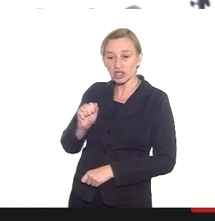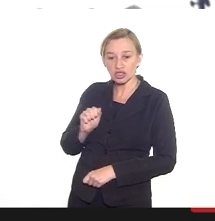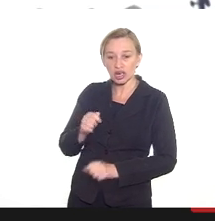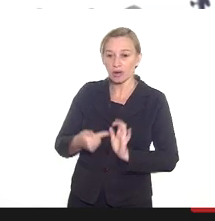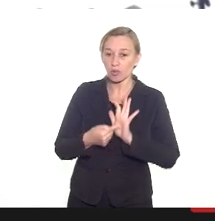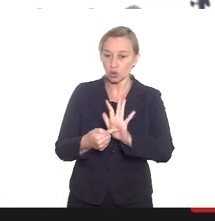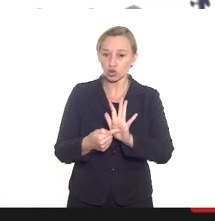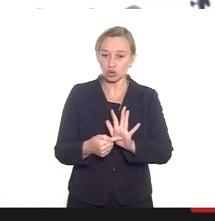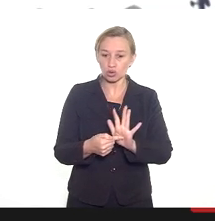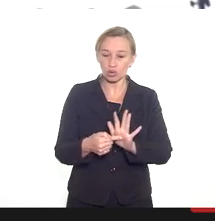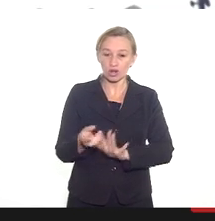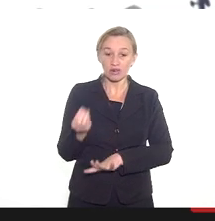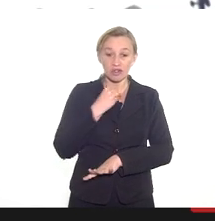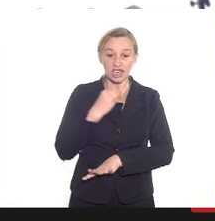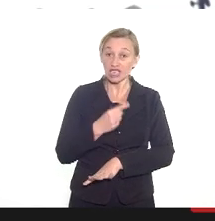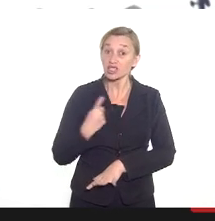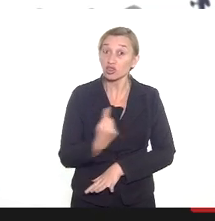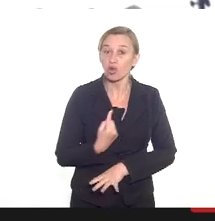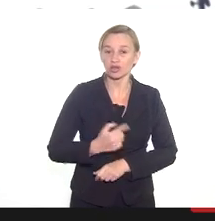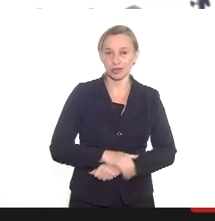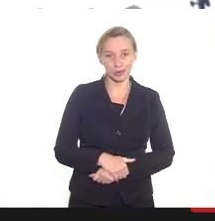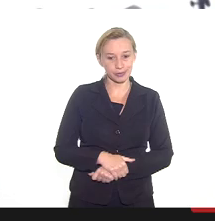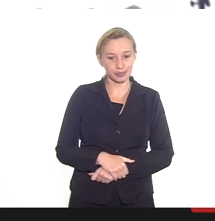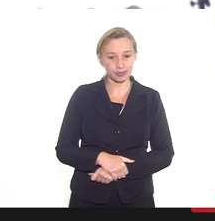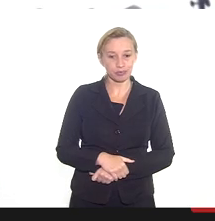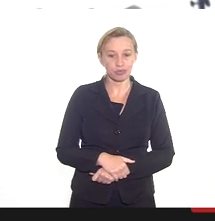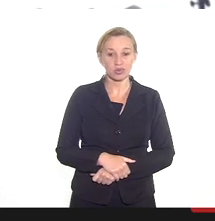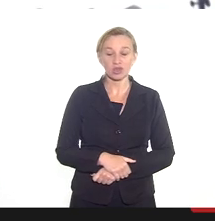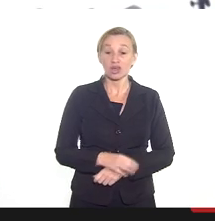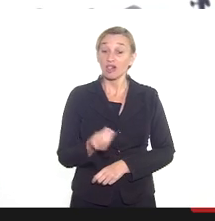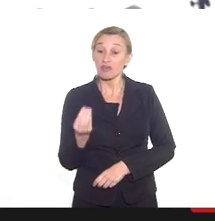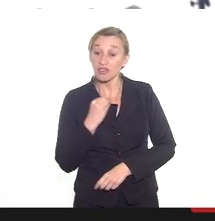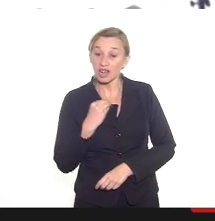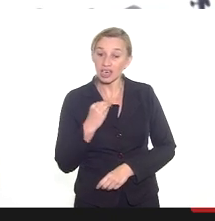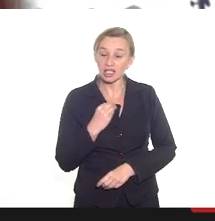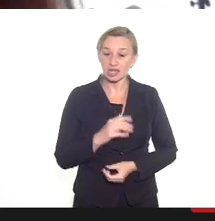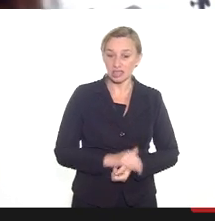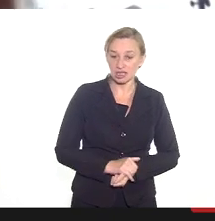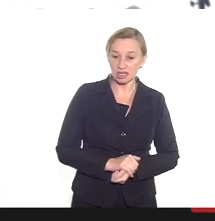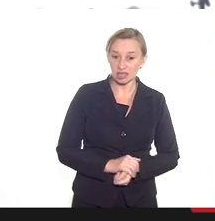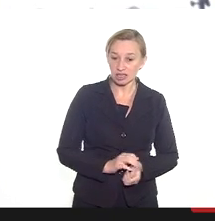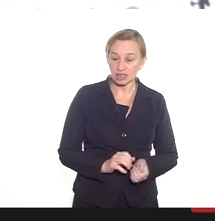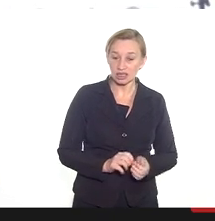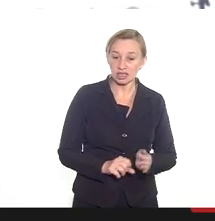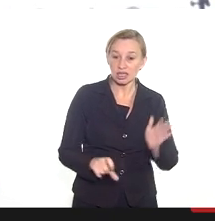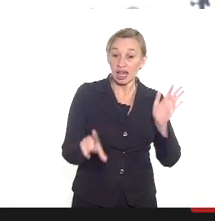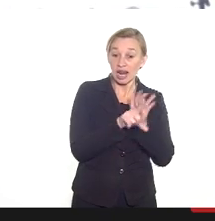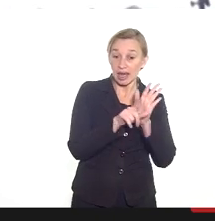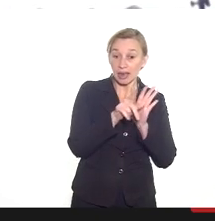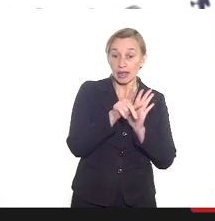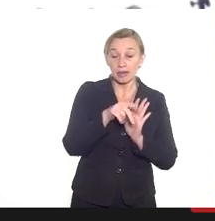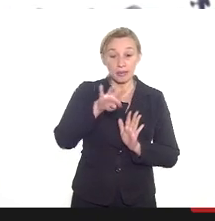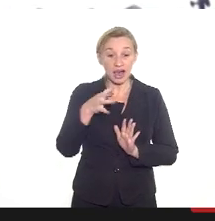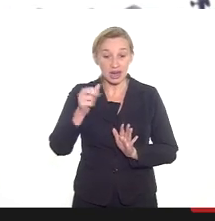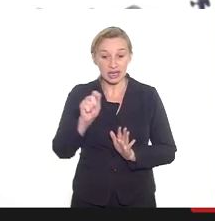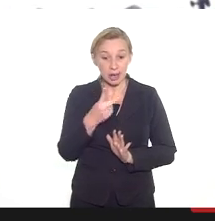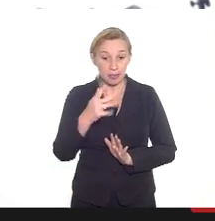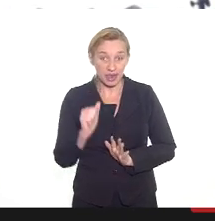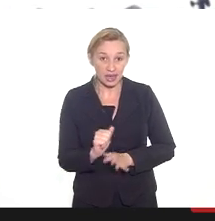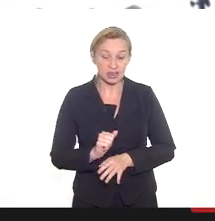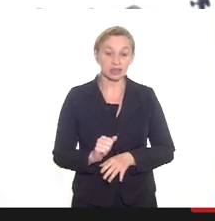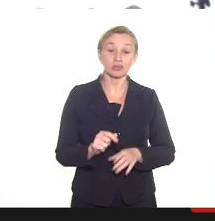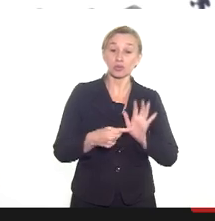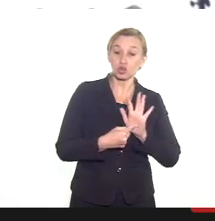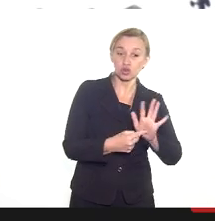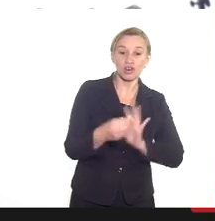a nossa fragilidade. Ela demonstrou a fragilidade no que diz respeito à aplicação da Lei Maria da Penha, ela demonstrou a fragilidade no